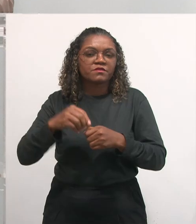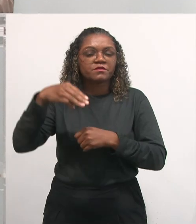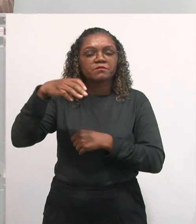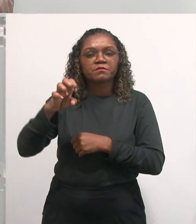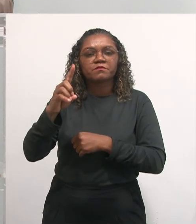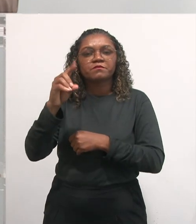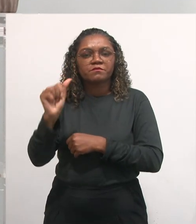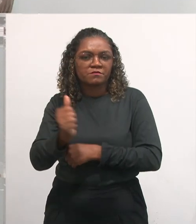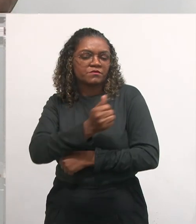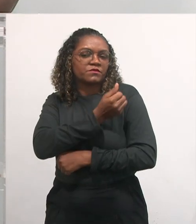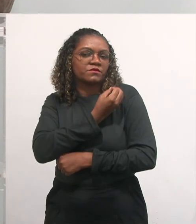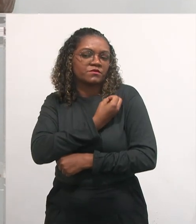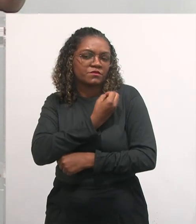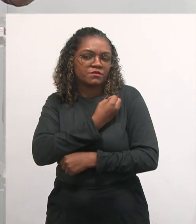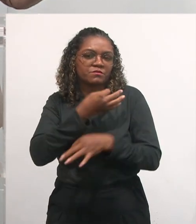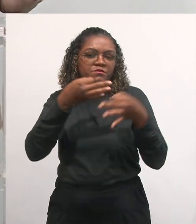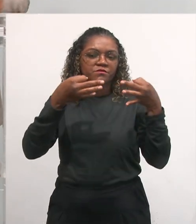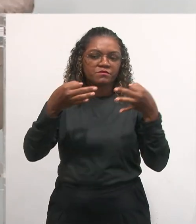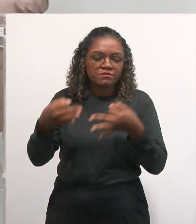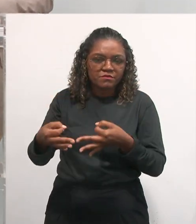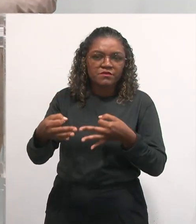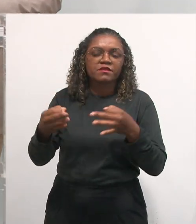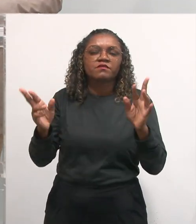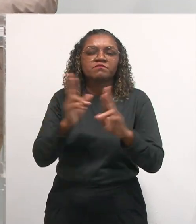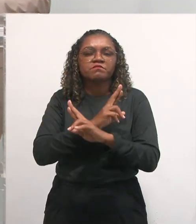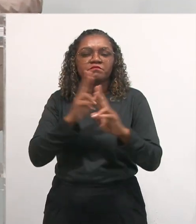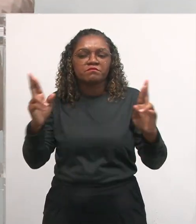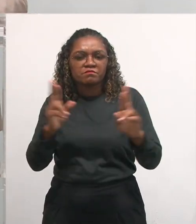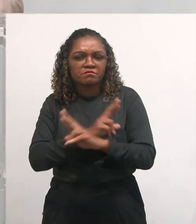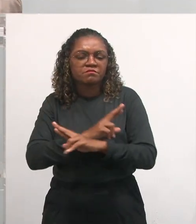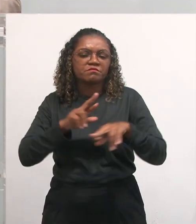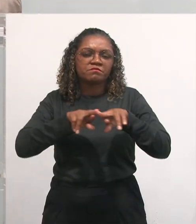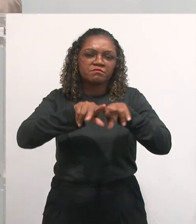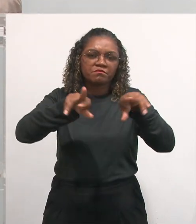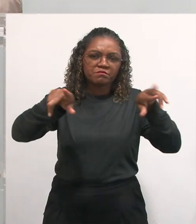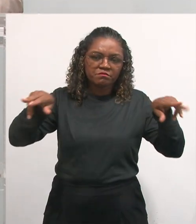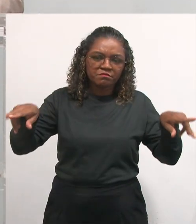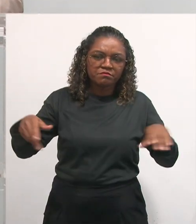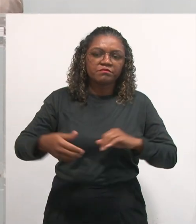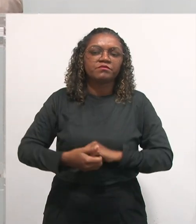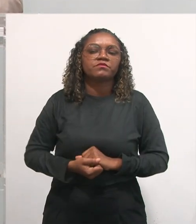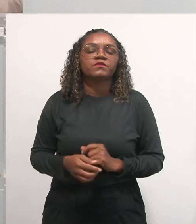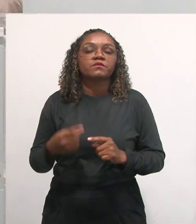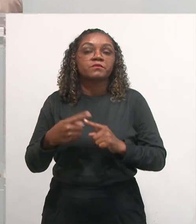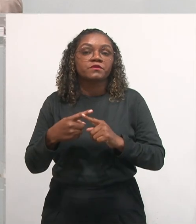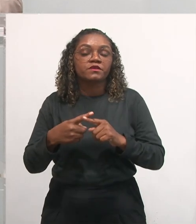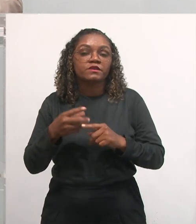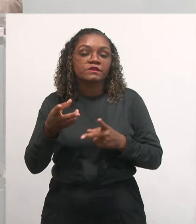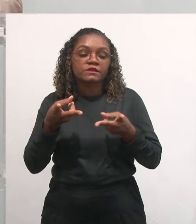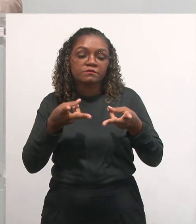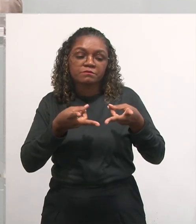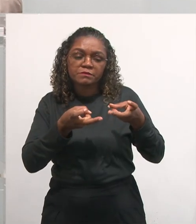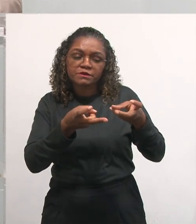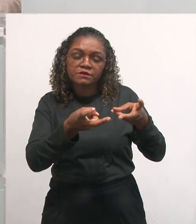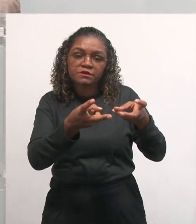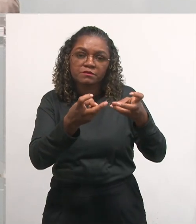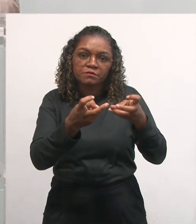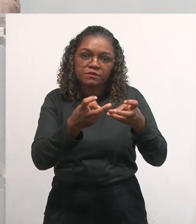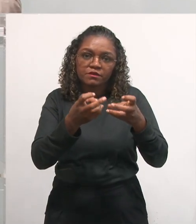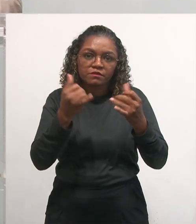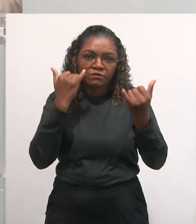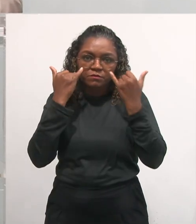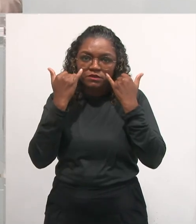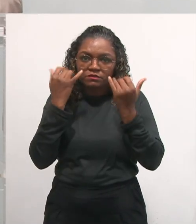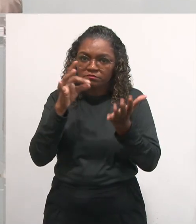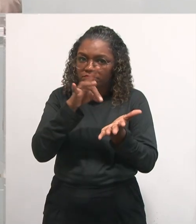médias, as medianas, as variâncias, as correlações, as regressões, para verificar se essas informações são fidedignas